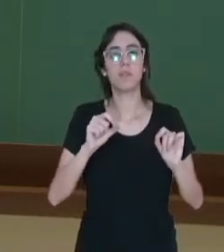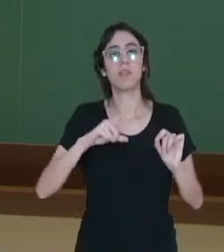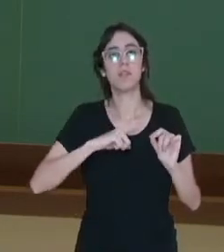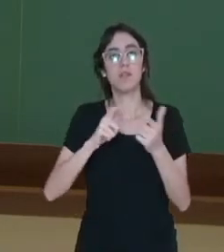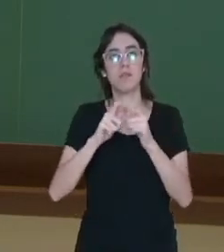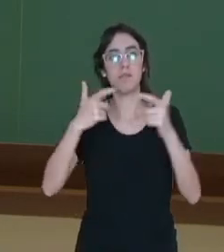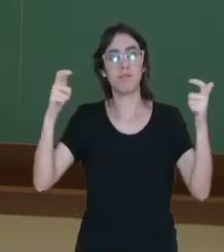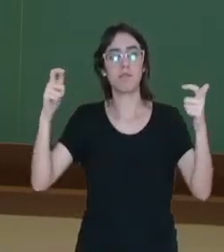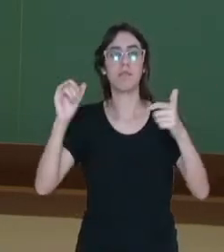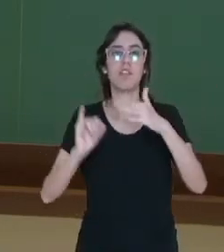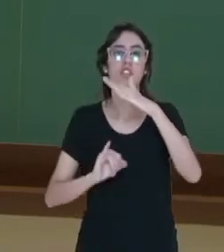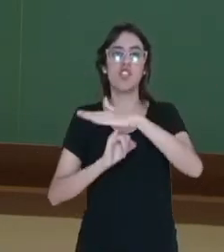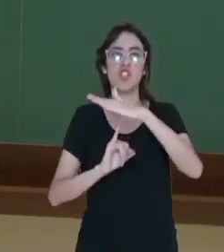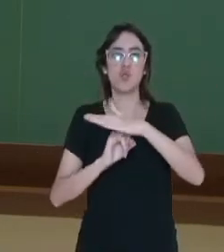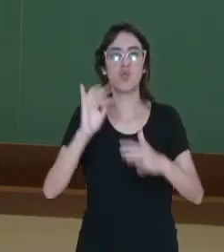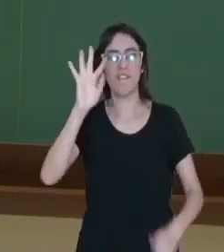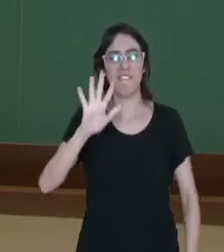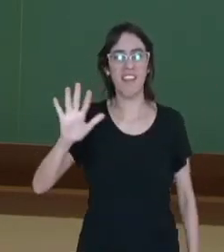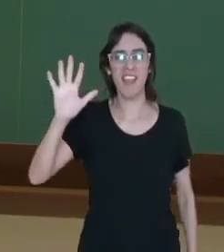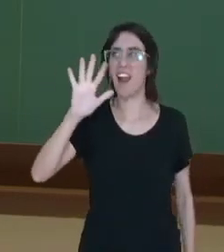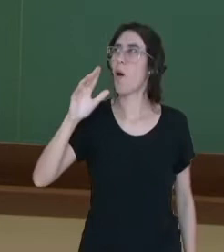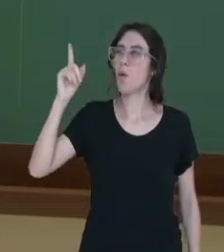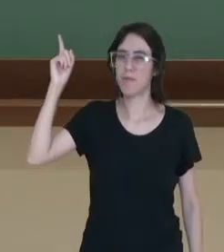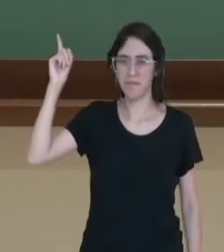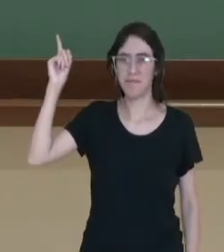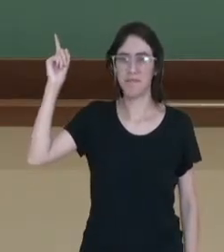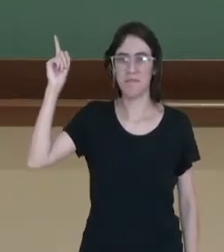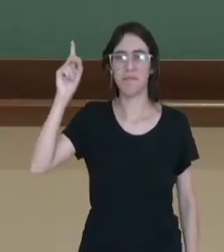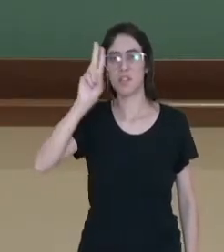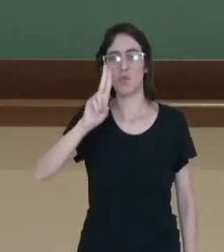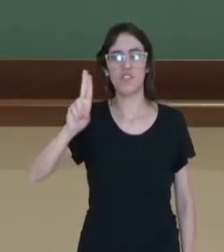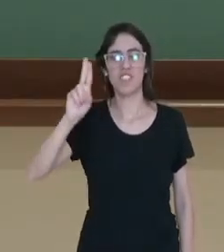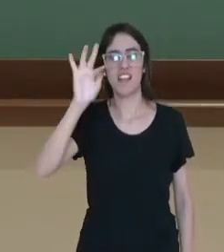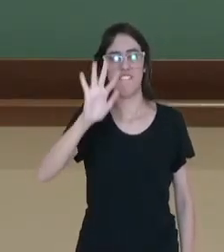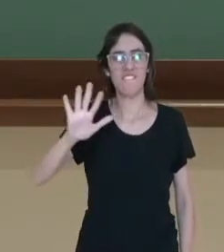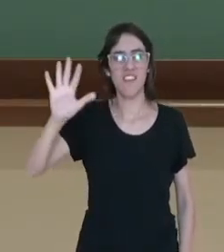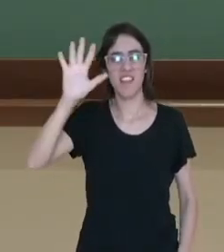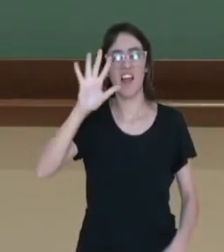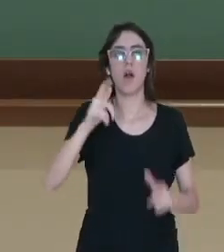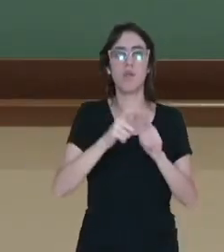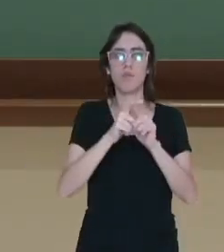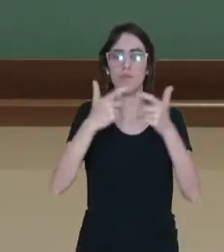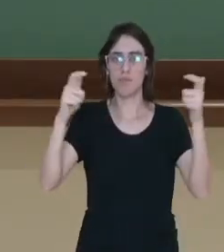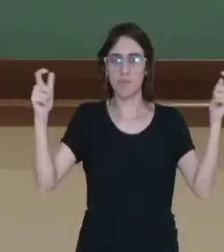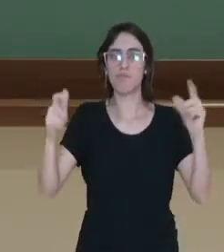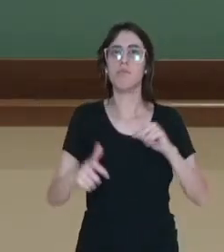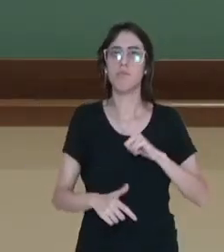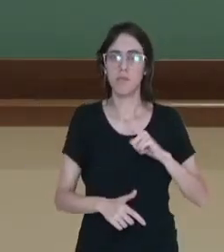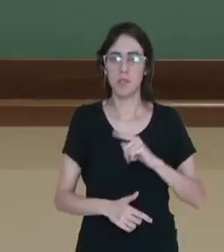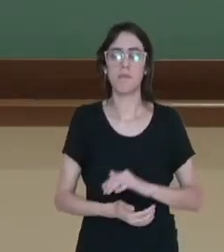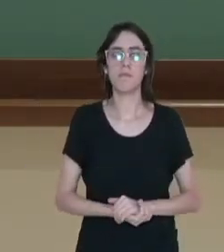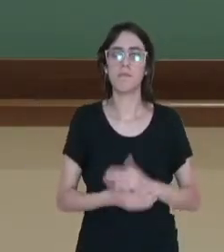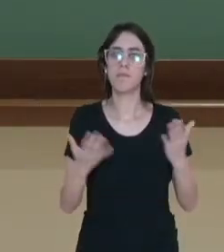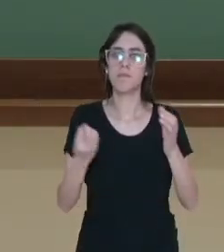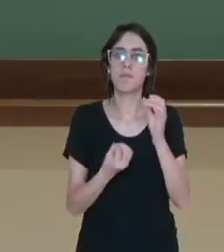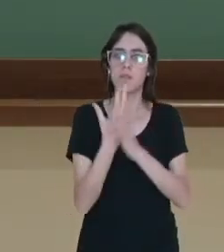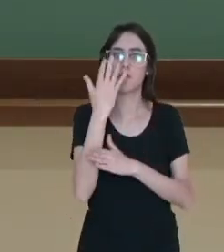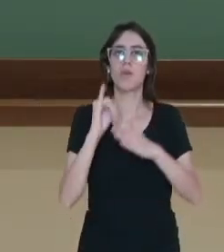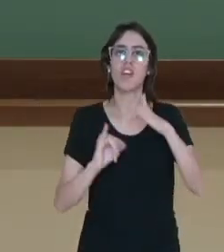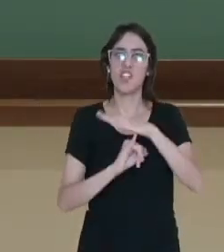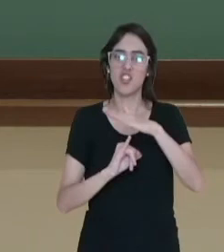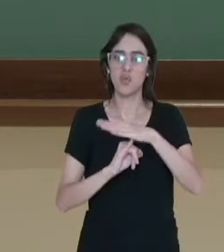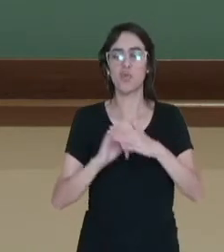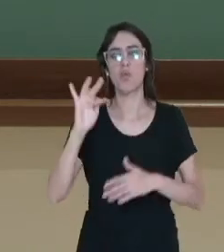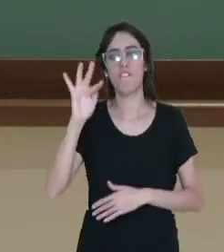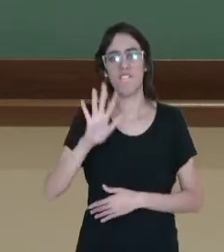institutos federais e de vagas nas universidades federais também neste período. Então, a criação de institutos federais